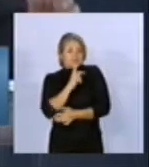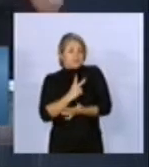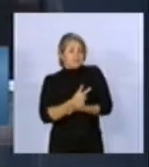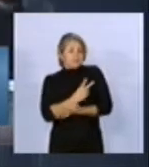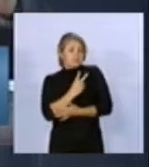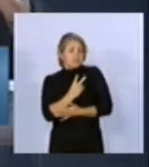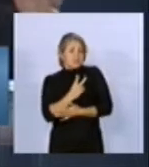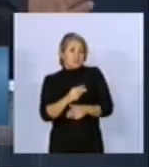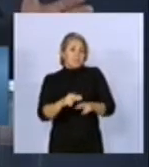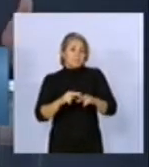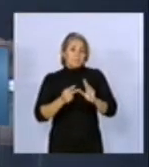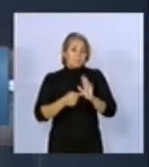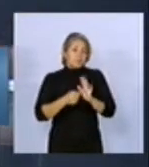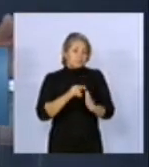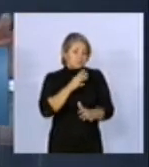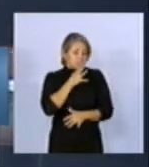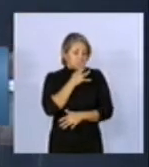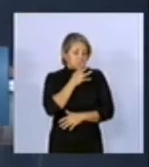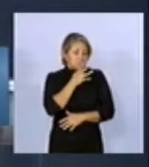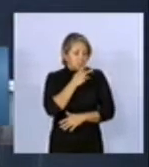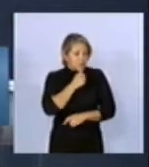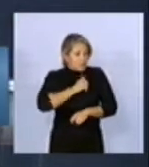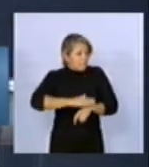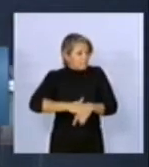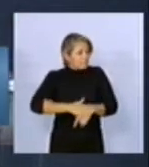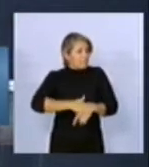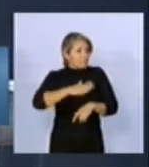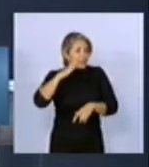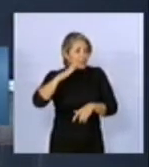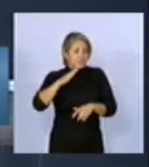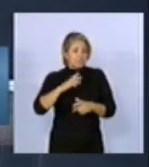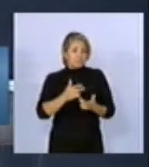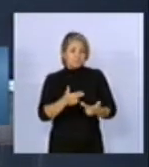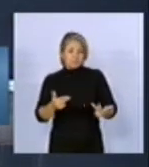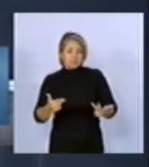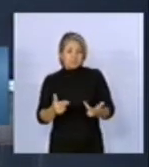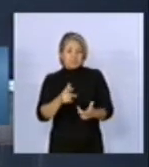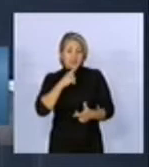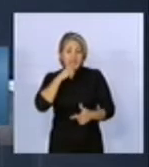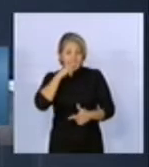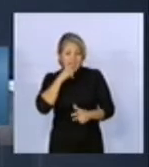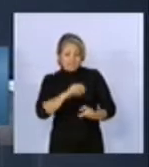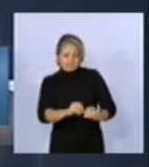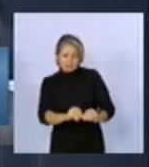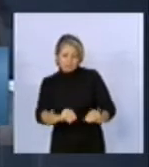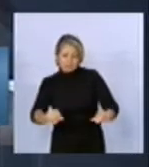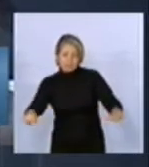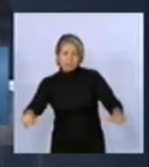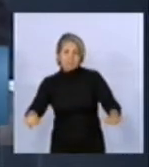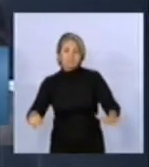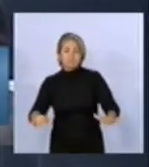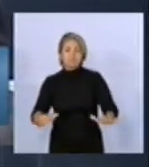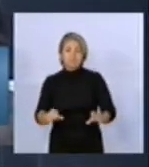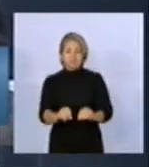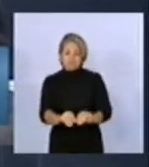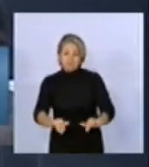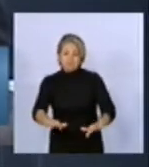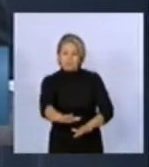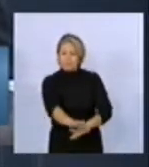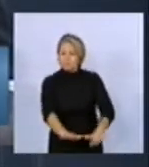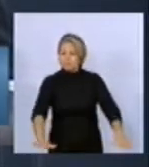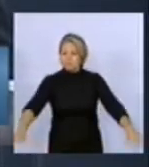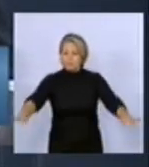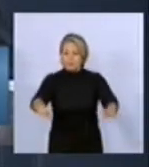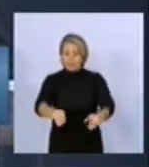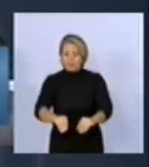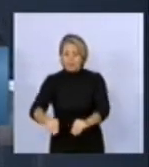disso ocasionar uma demora muito maior na decomposição dessa palhaçada então essa matéria orgânica fica sobre solo